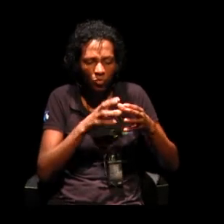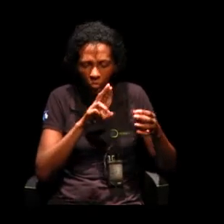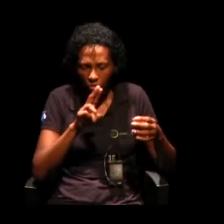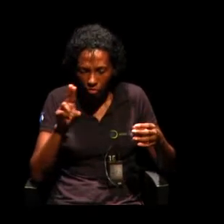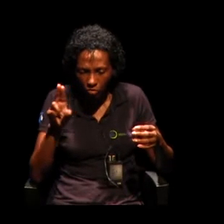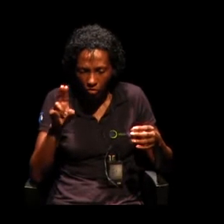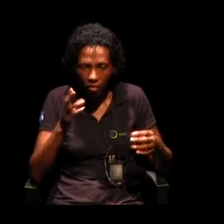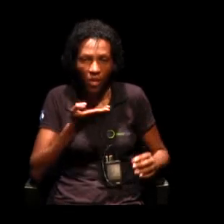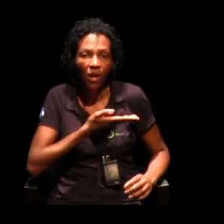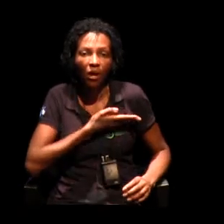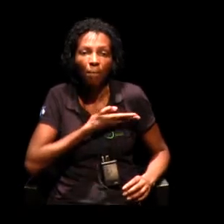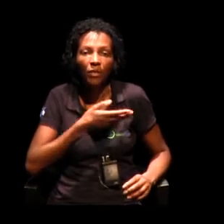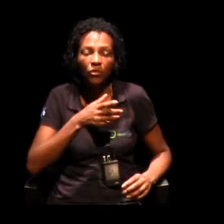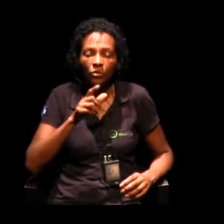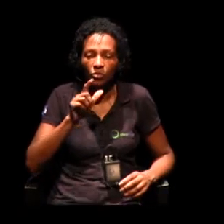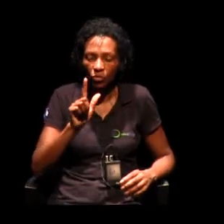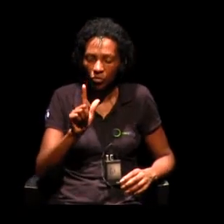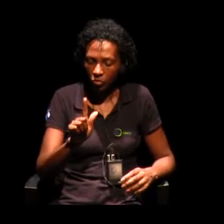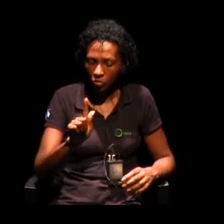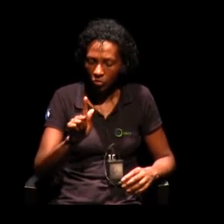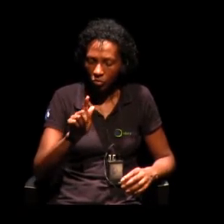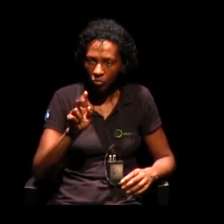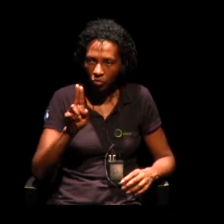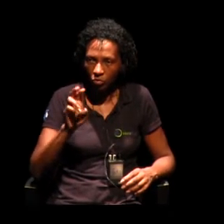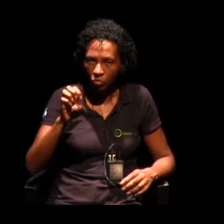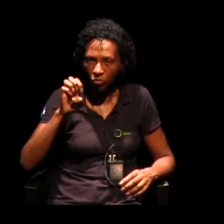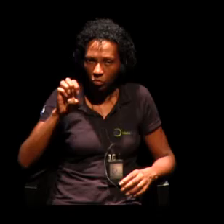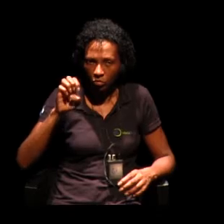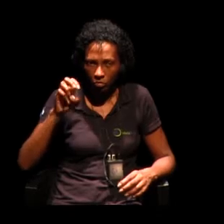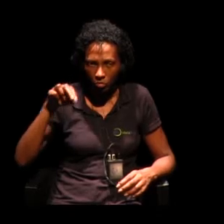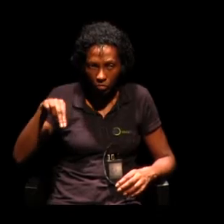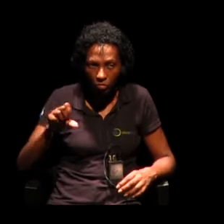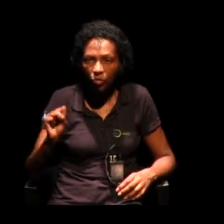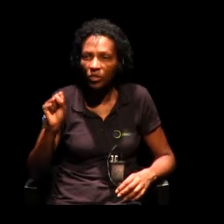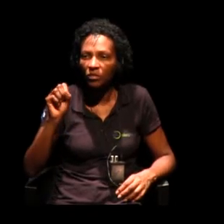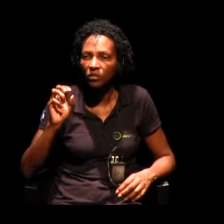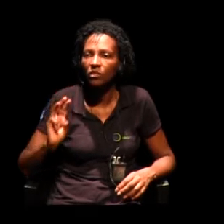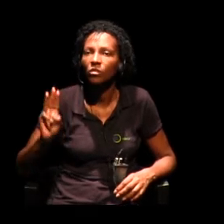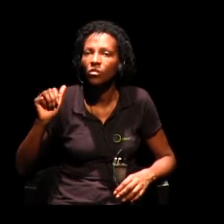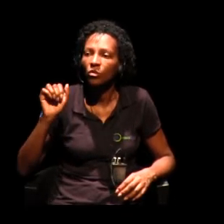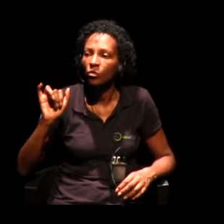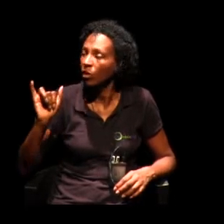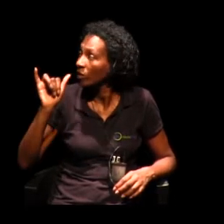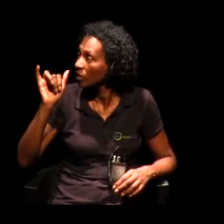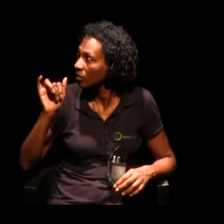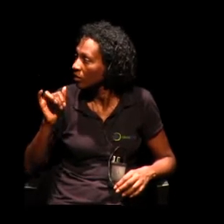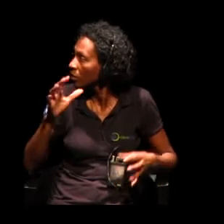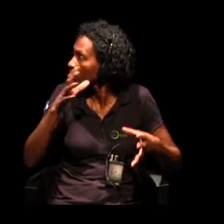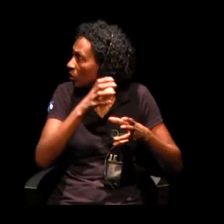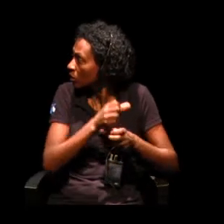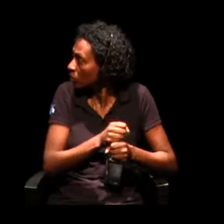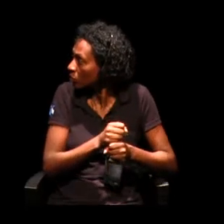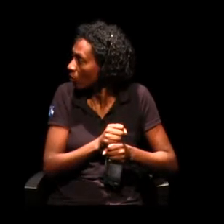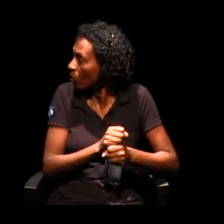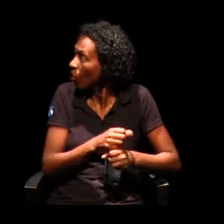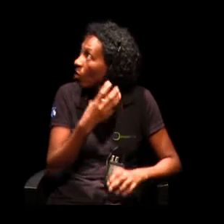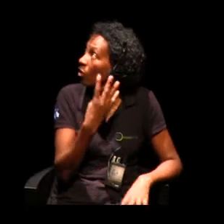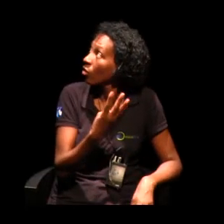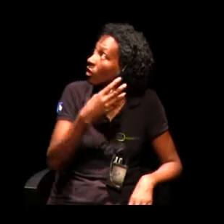Land, que é uma organização chamada os Amigos do Queensway. nós acrescentamos